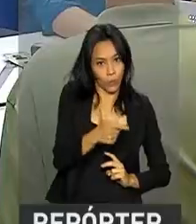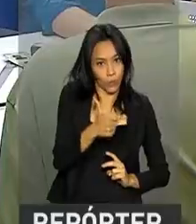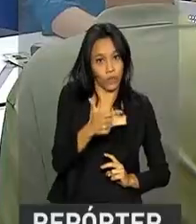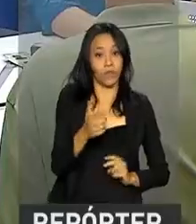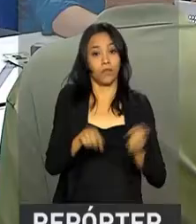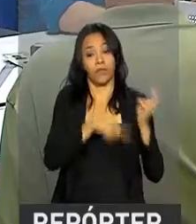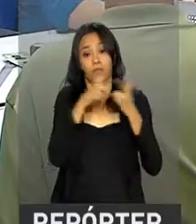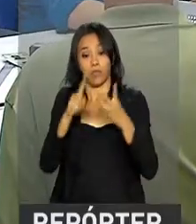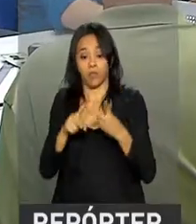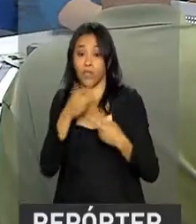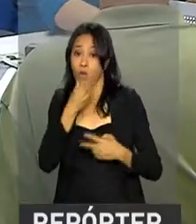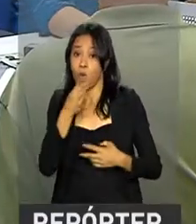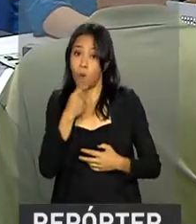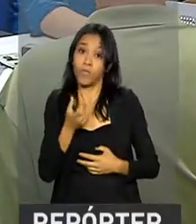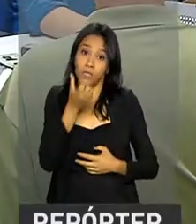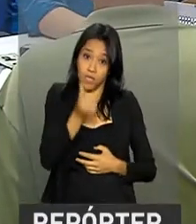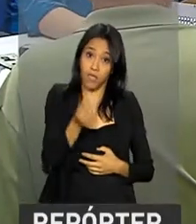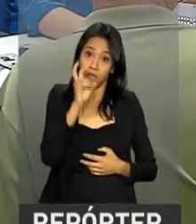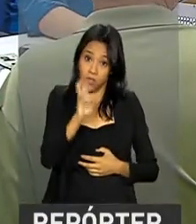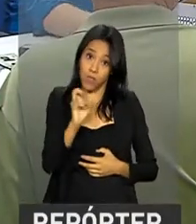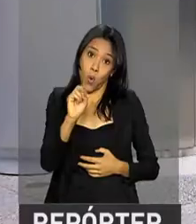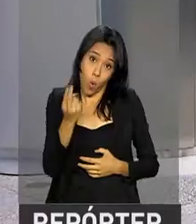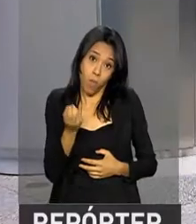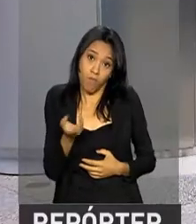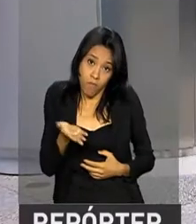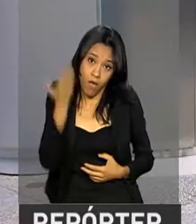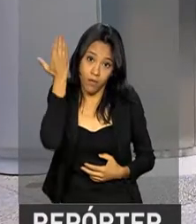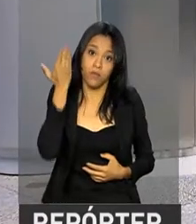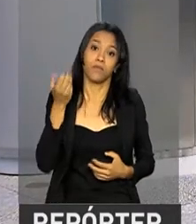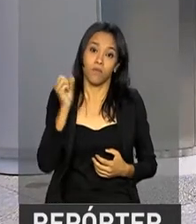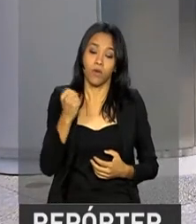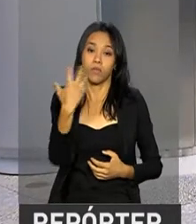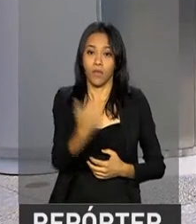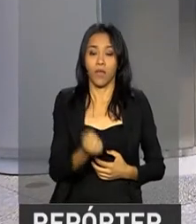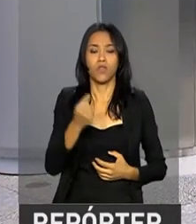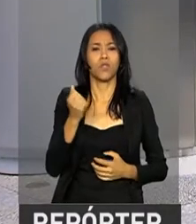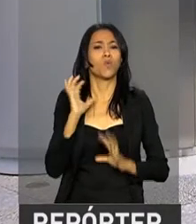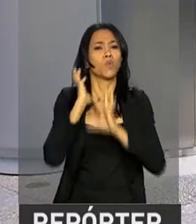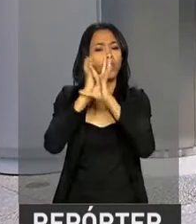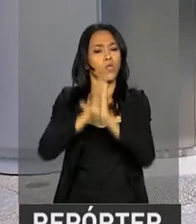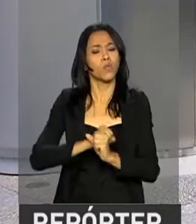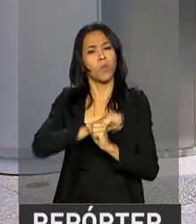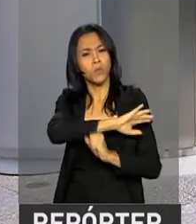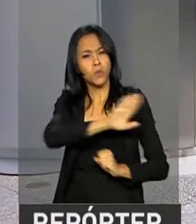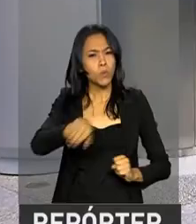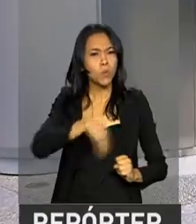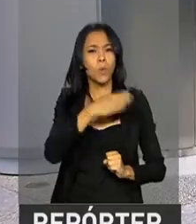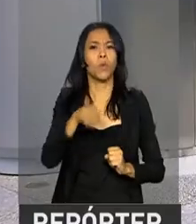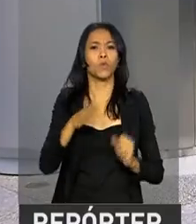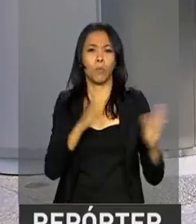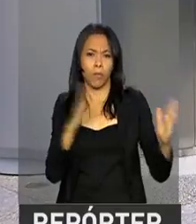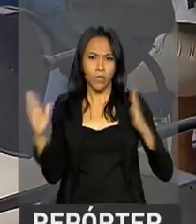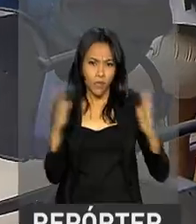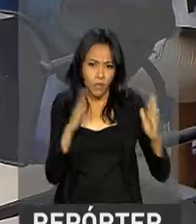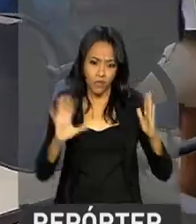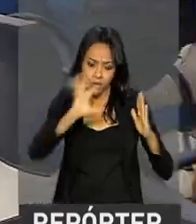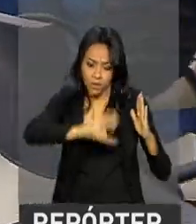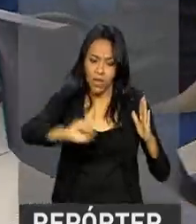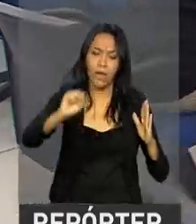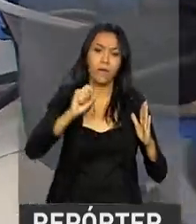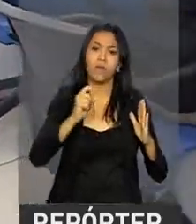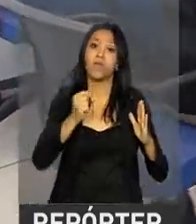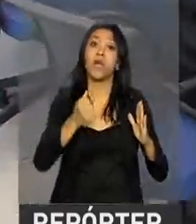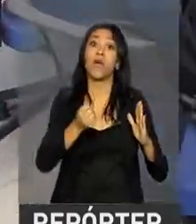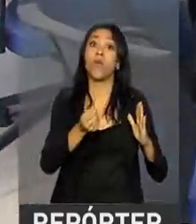e homens com 65 anos ou mais o valor total a ser disponibilizado durante todo o processo é de